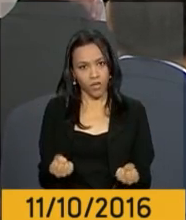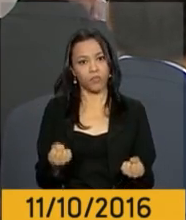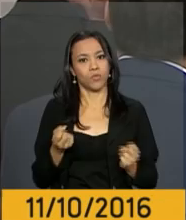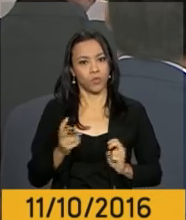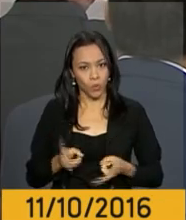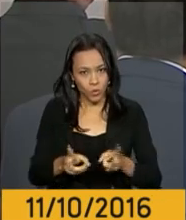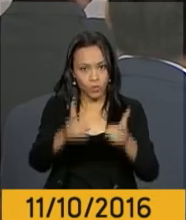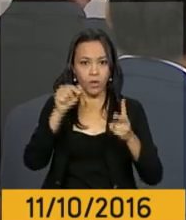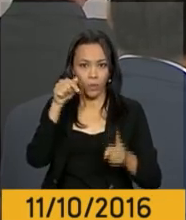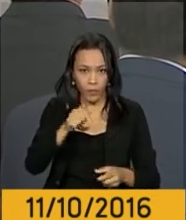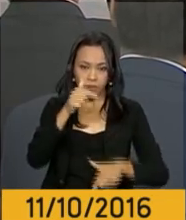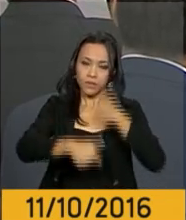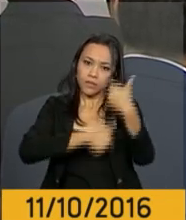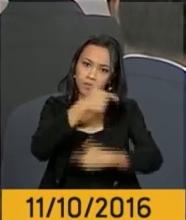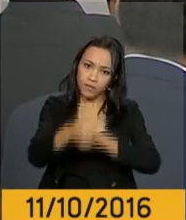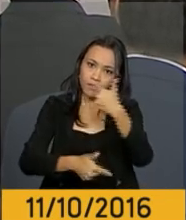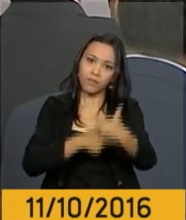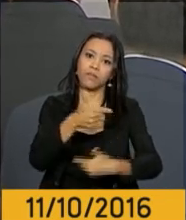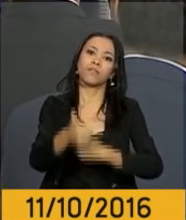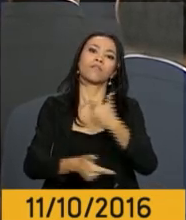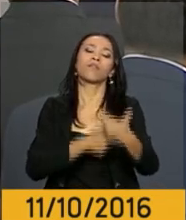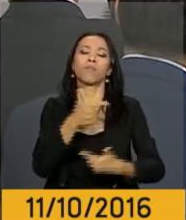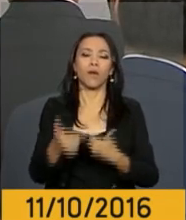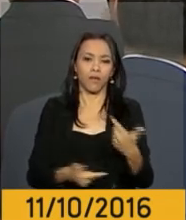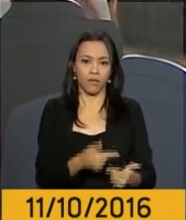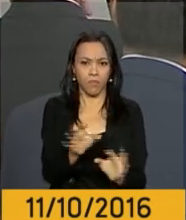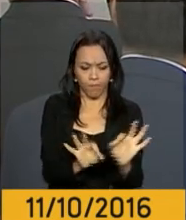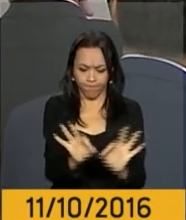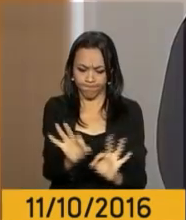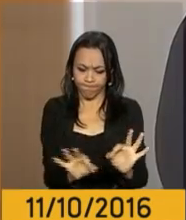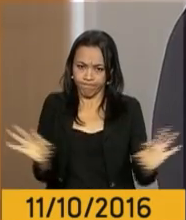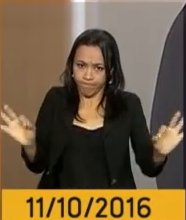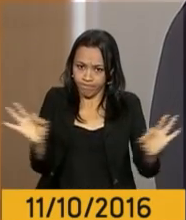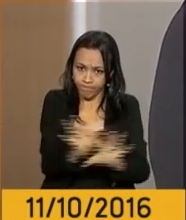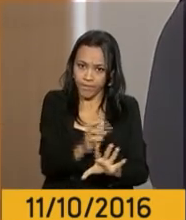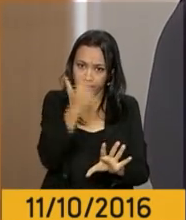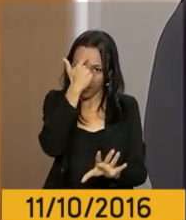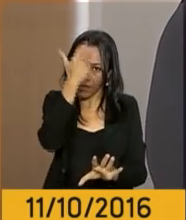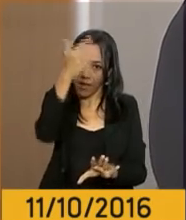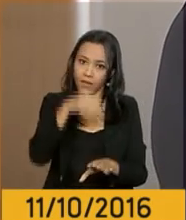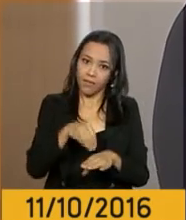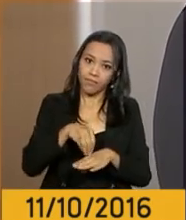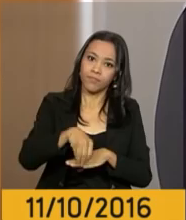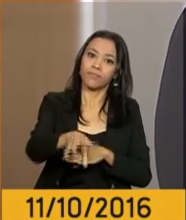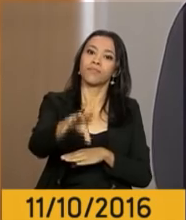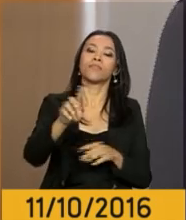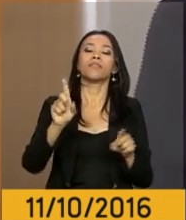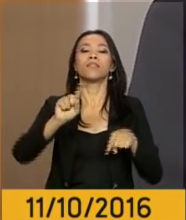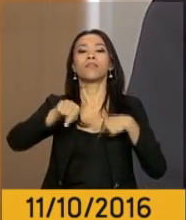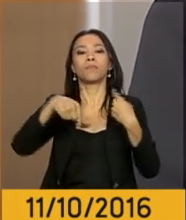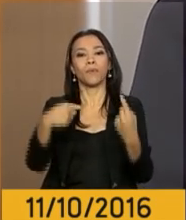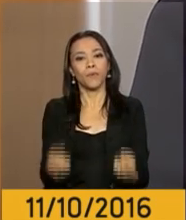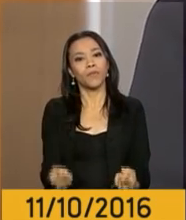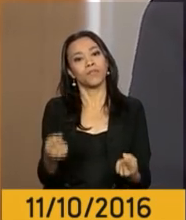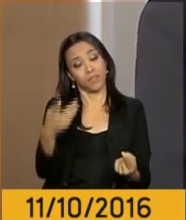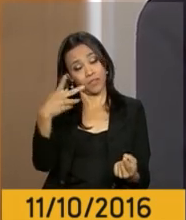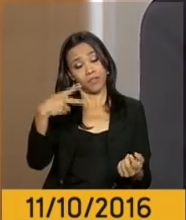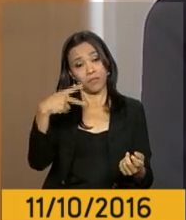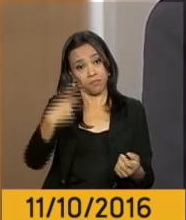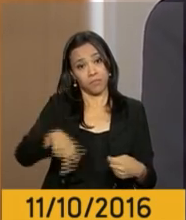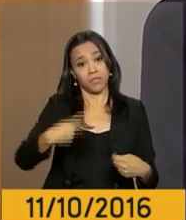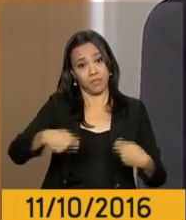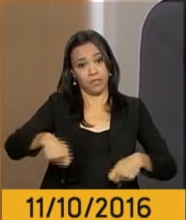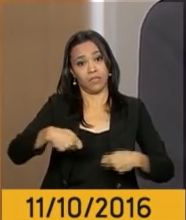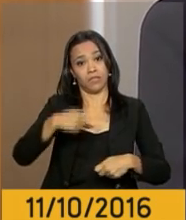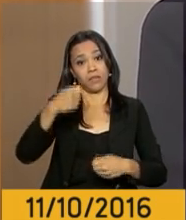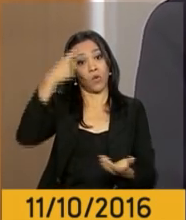com esse trabalho para formatá-lo em definitivo não é esta é a ideia e ao final fazer aquilo que o Brasil precisa